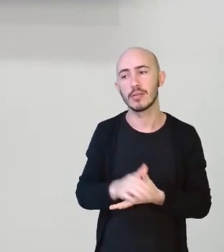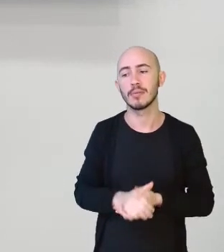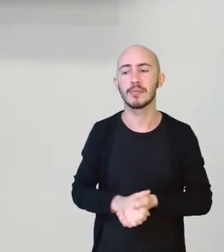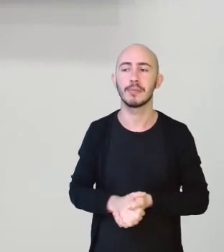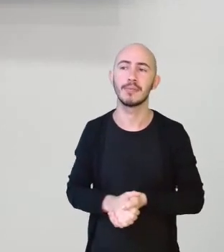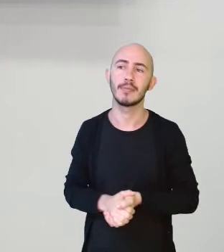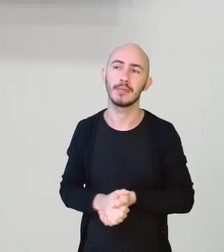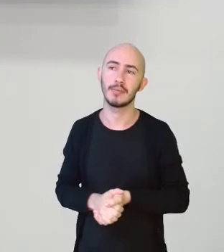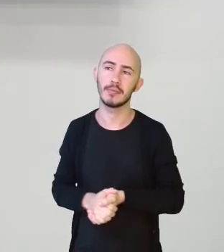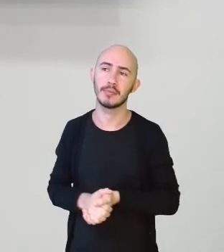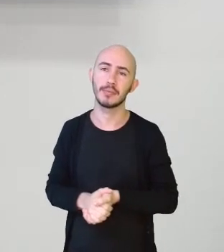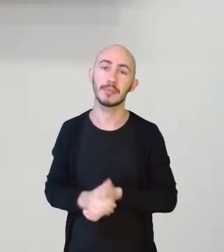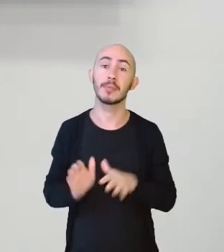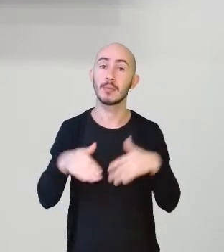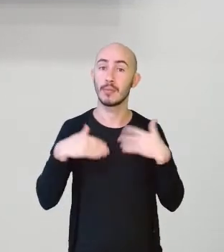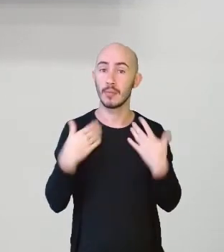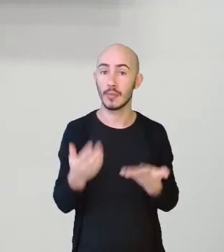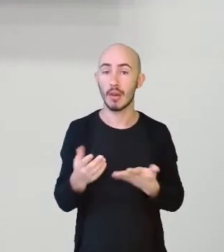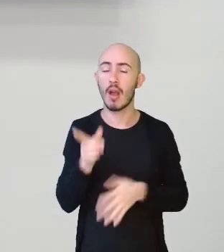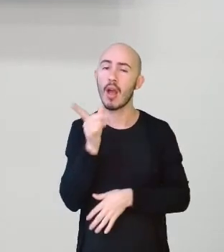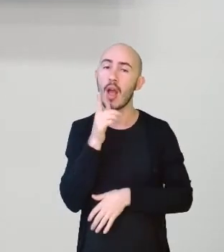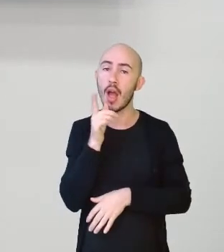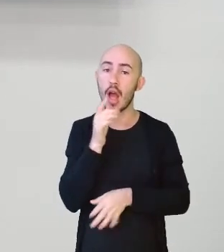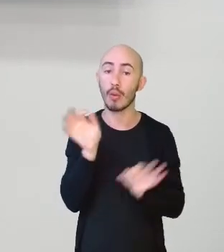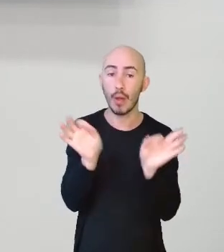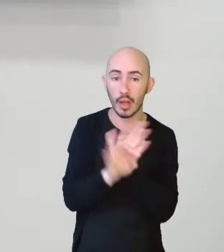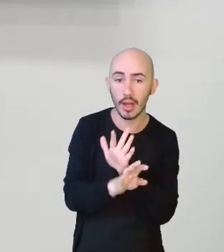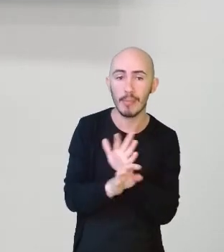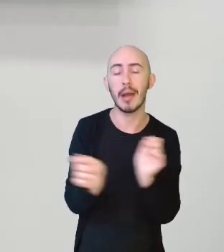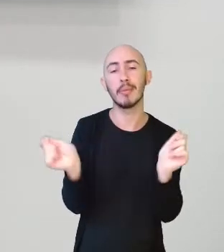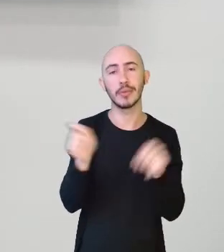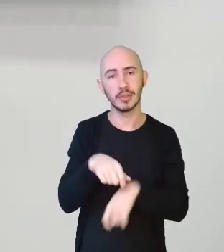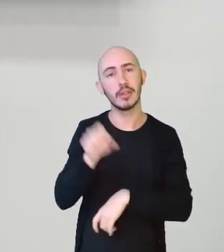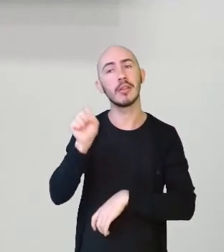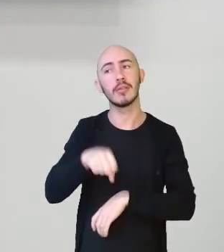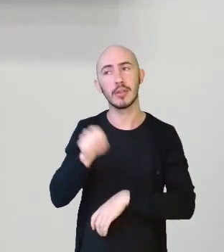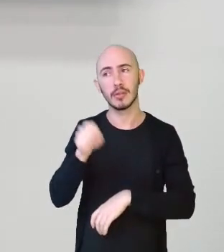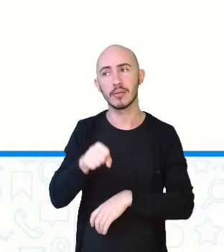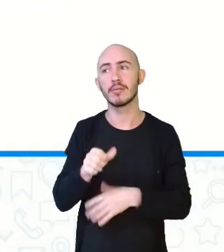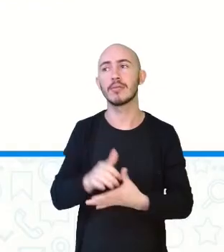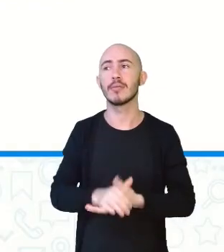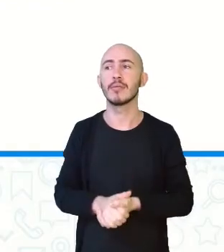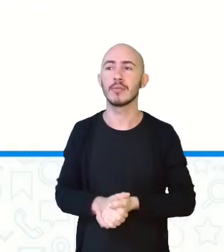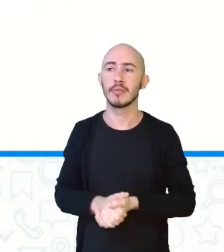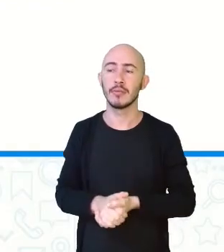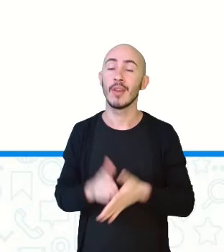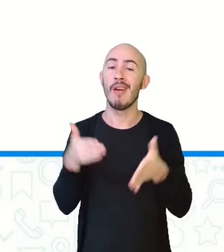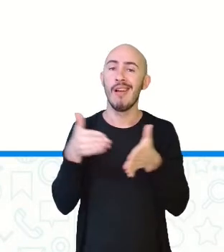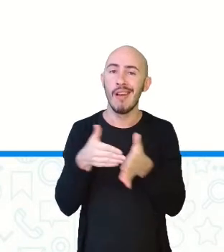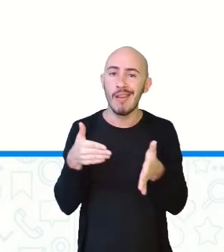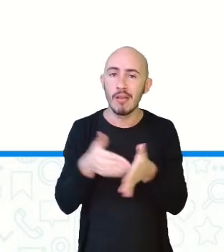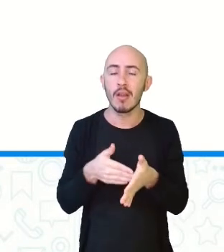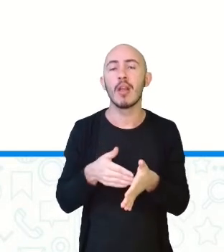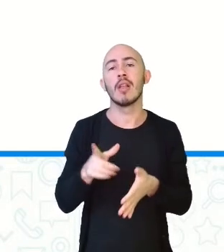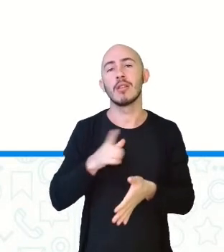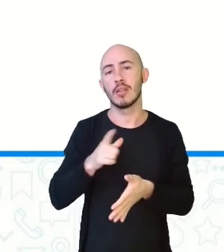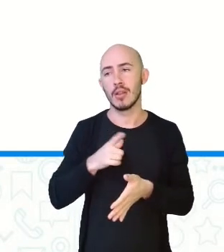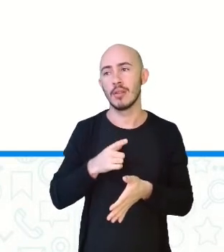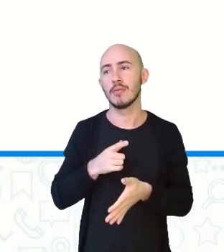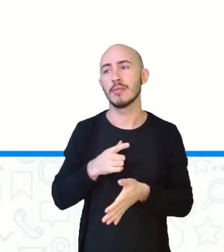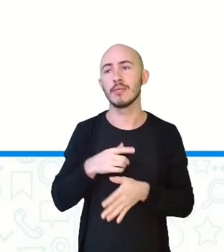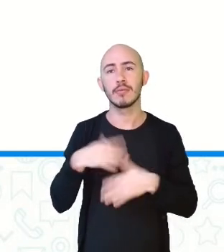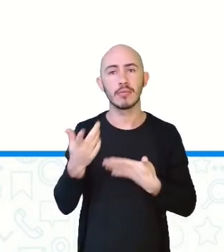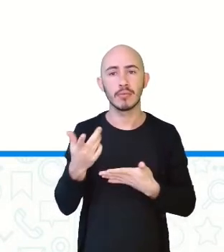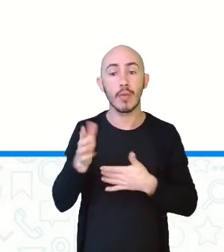disse aqui, a água é um recurso finito, limitado, está aqui, ó. sendo um recurso limitado. Limitado quer dizer que vai